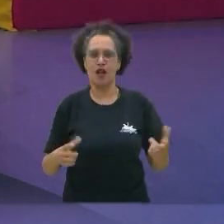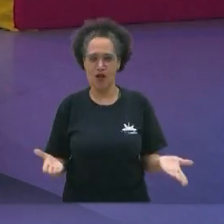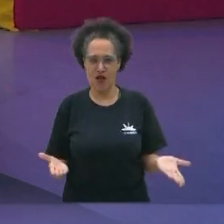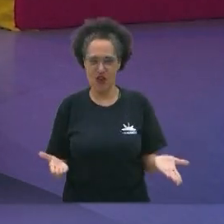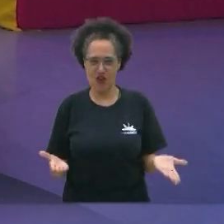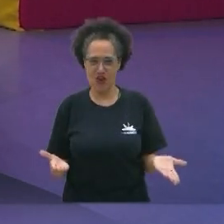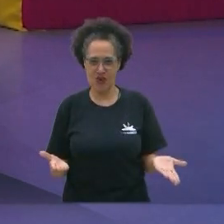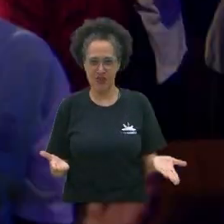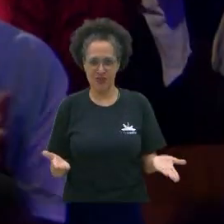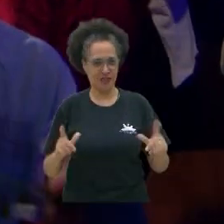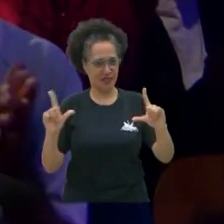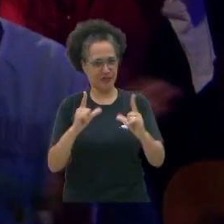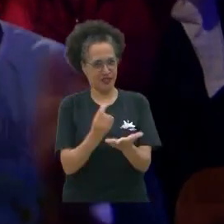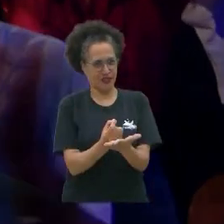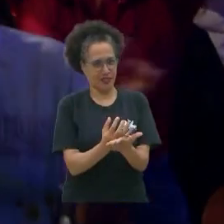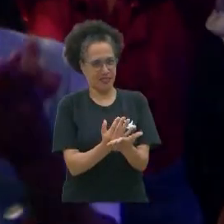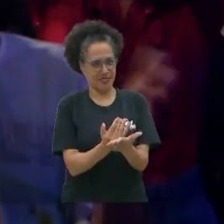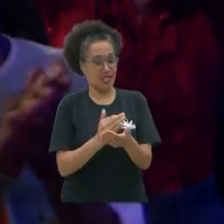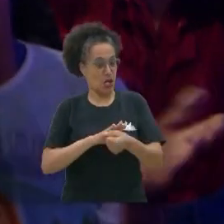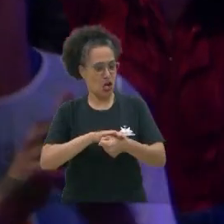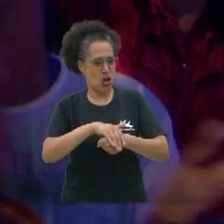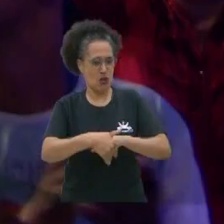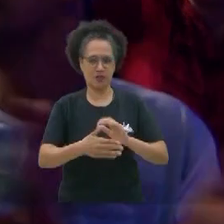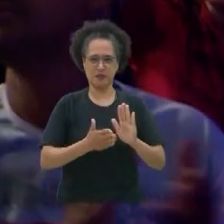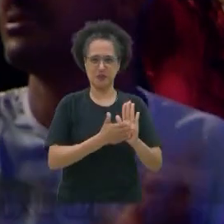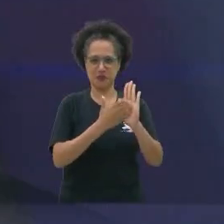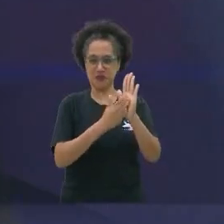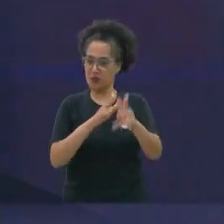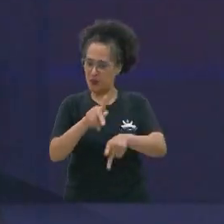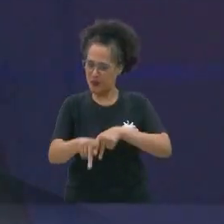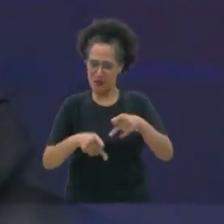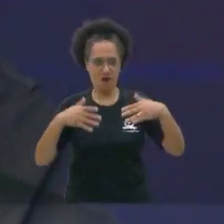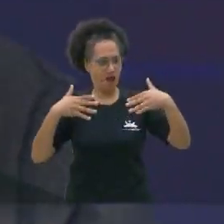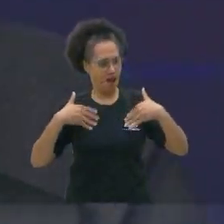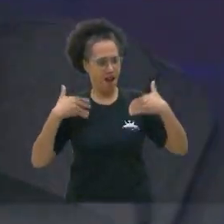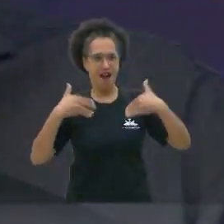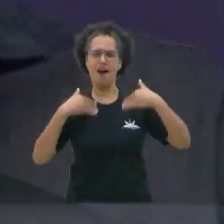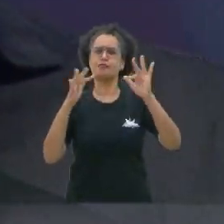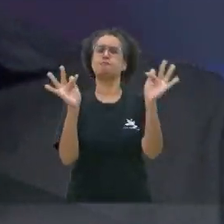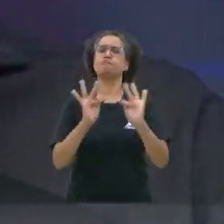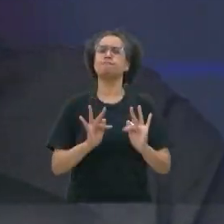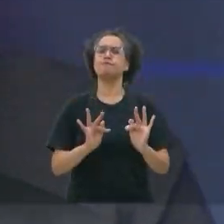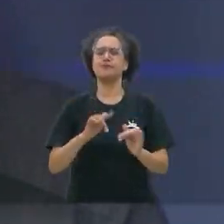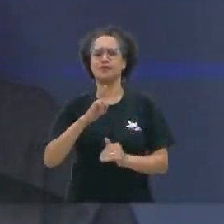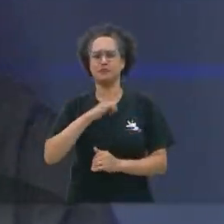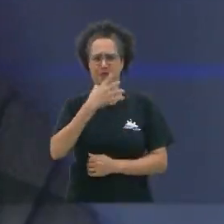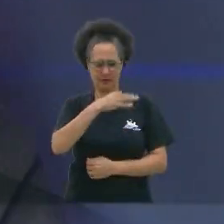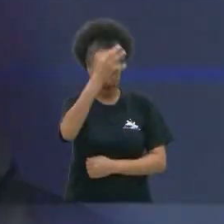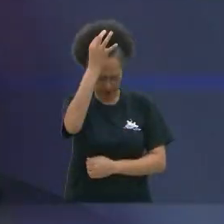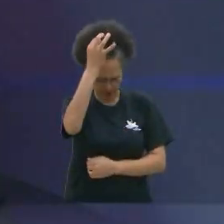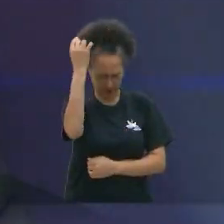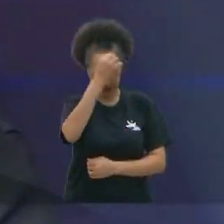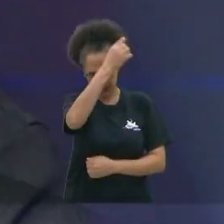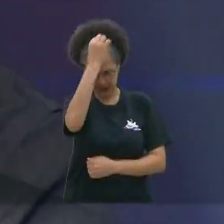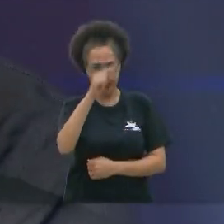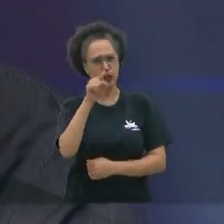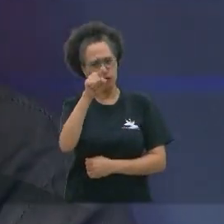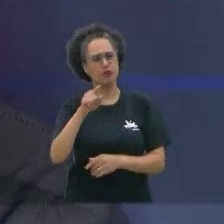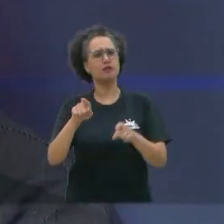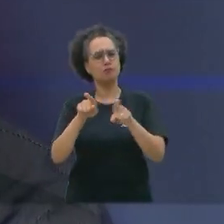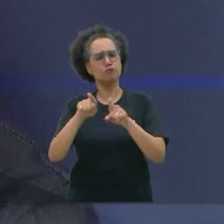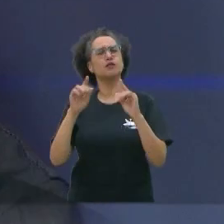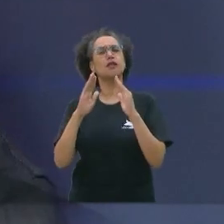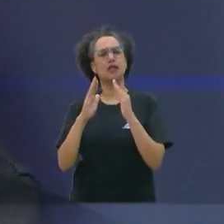de louvor. É. Povo alegre, povo feliz, povo cheio do Espírito Santo. Eu tenho certeza que você que está em casa